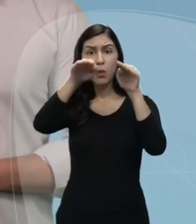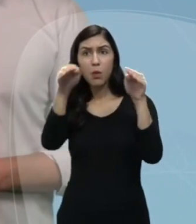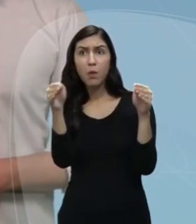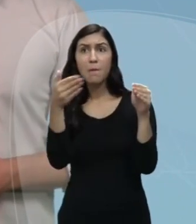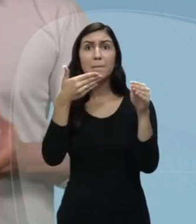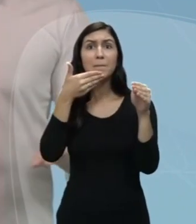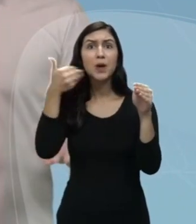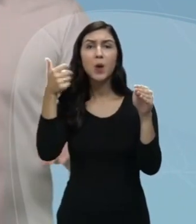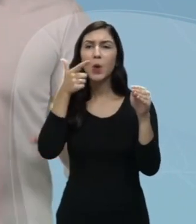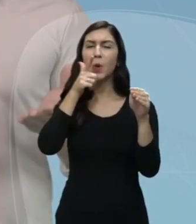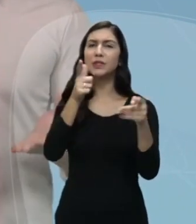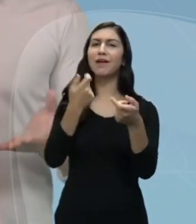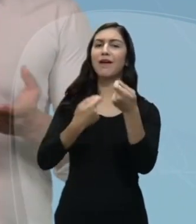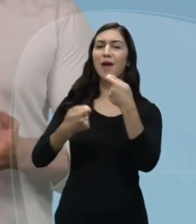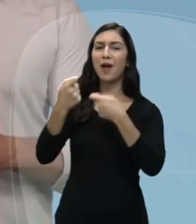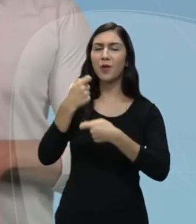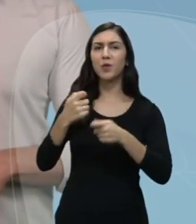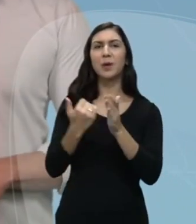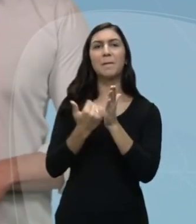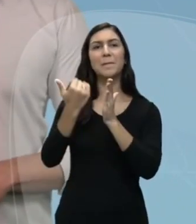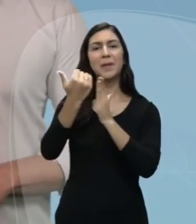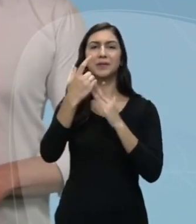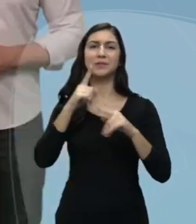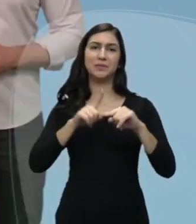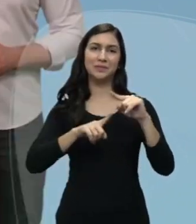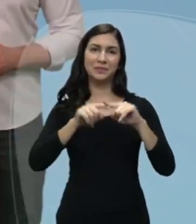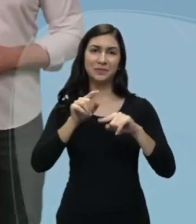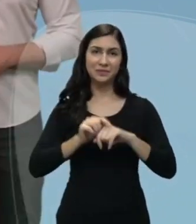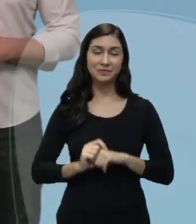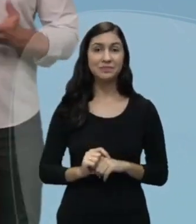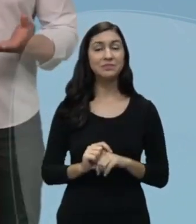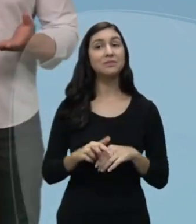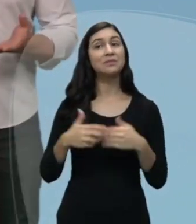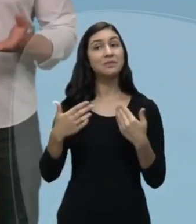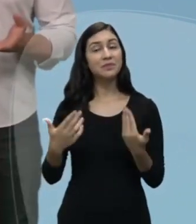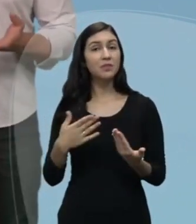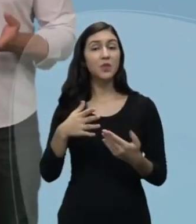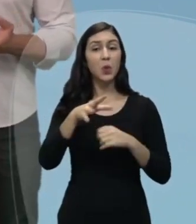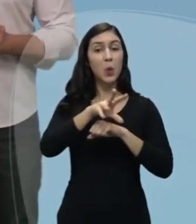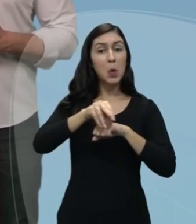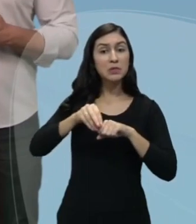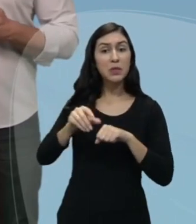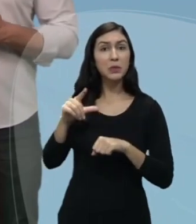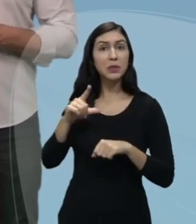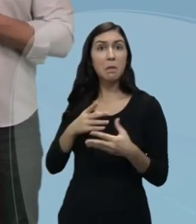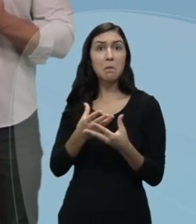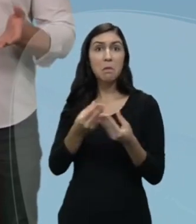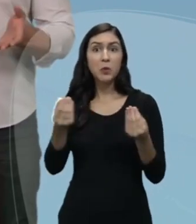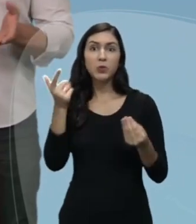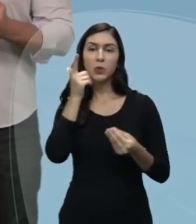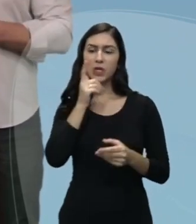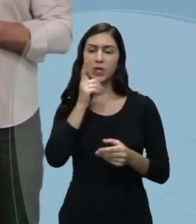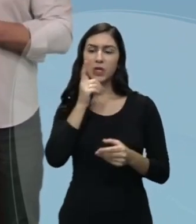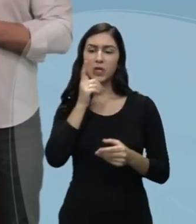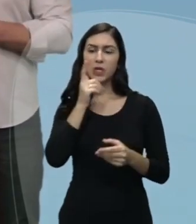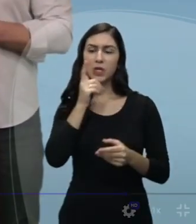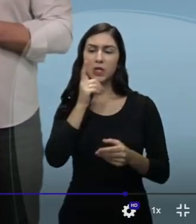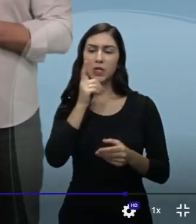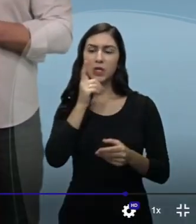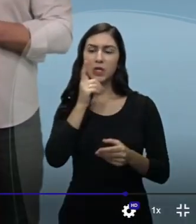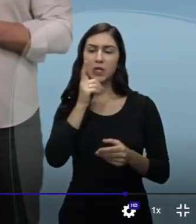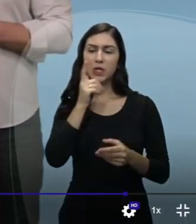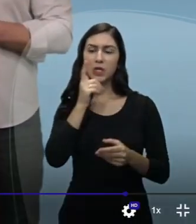ainda. Conseguimos economizar ainda mais em material. Enfim, conhecimento nós temos para construir desde uma